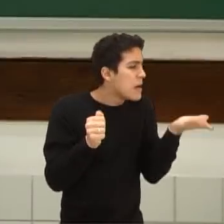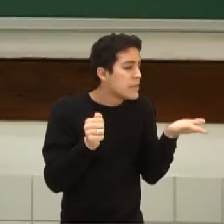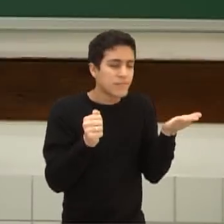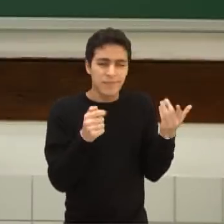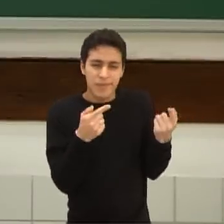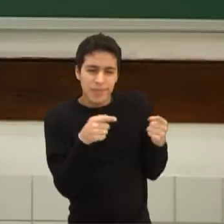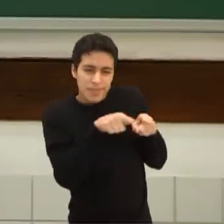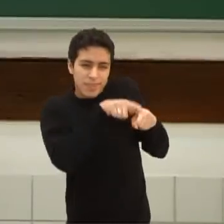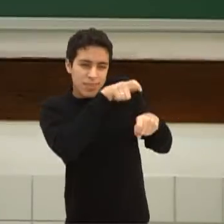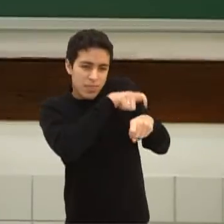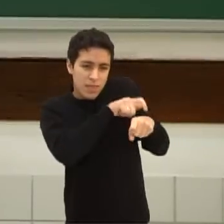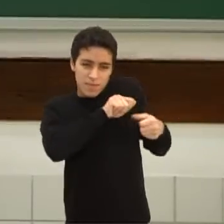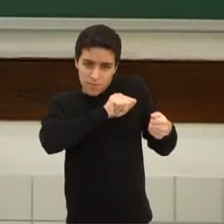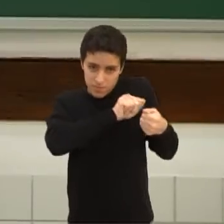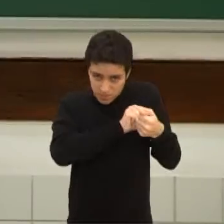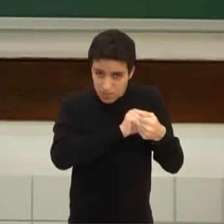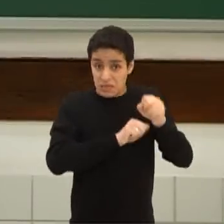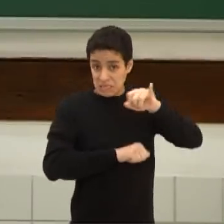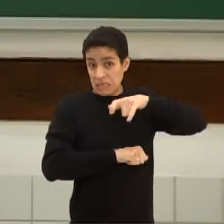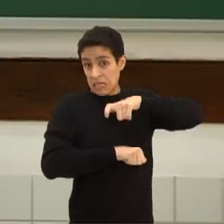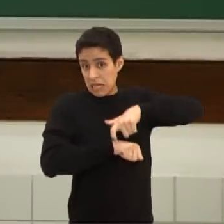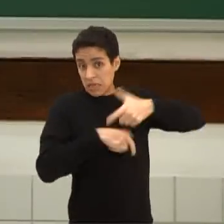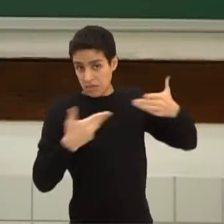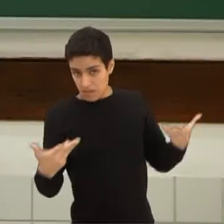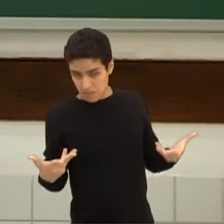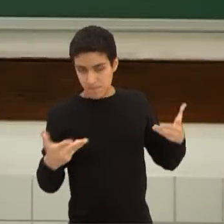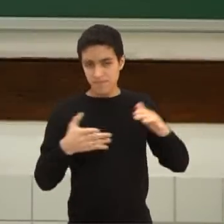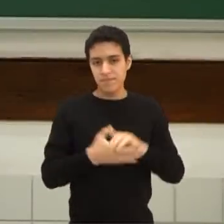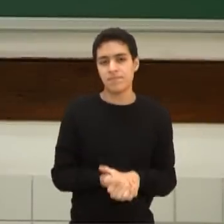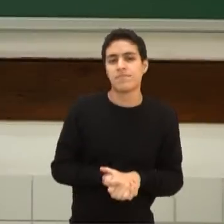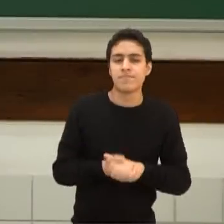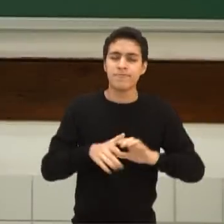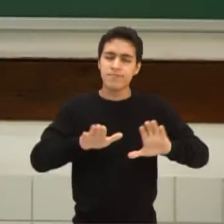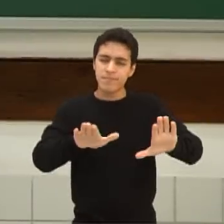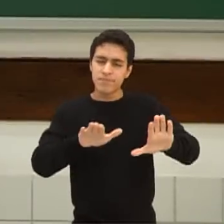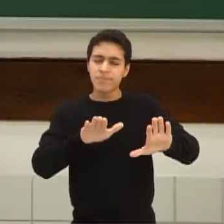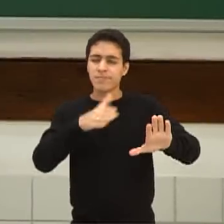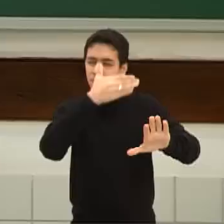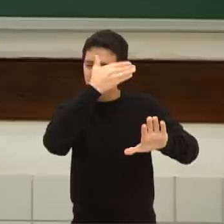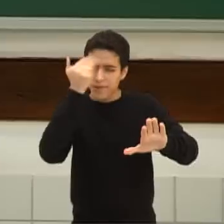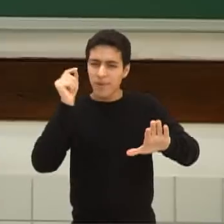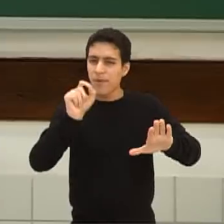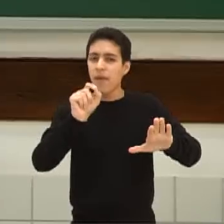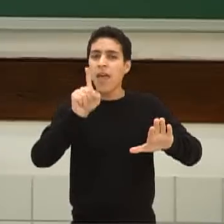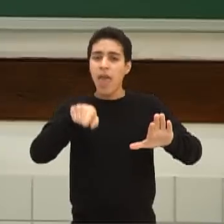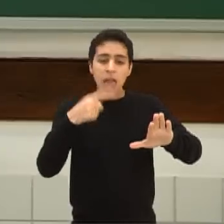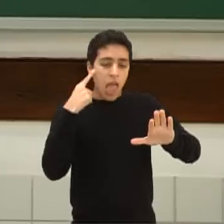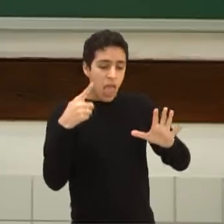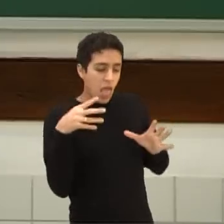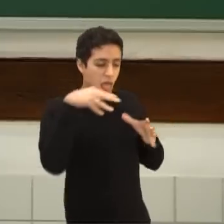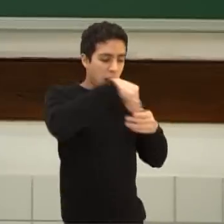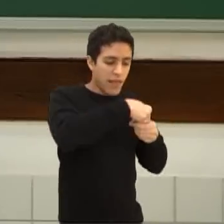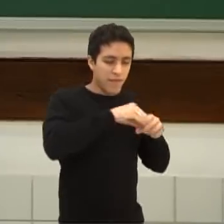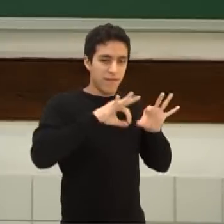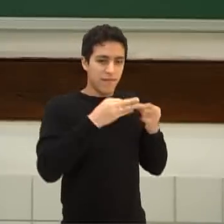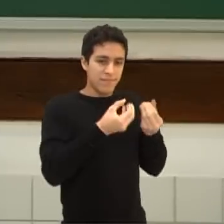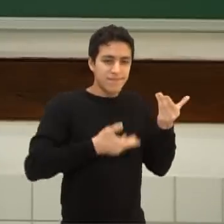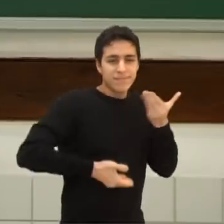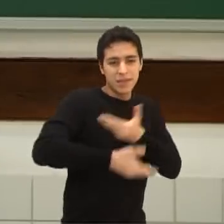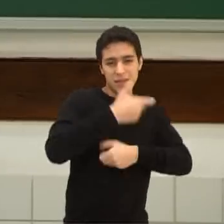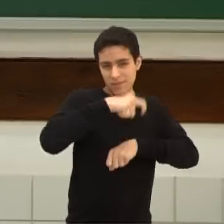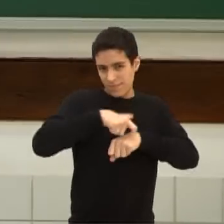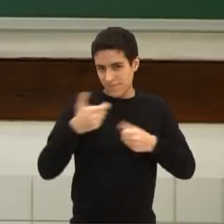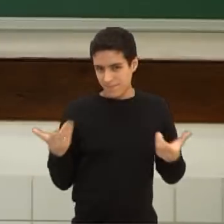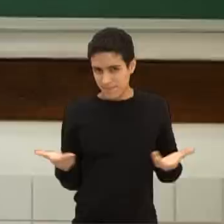juntos, lógico, né? Quando tem um tempinho para isso. Mas não esqueçam de estar com a família nesse momento importante. Vamos praticar mais um pouquinho?